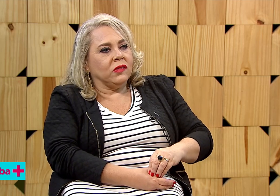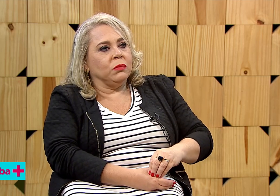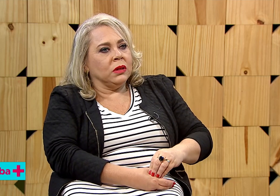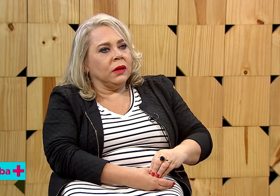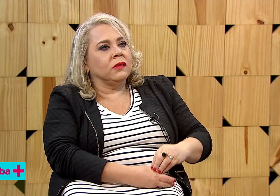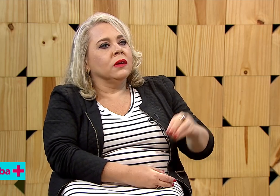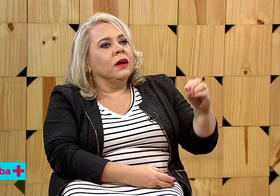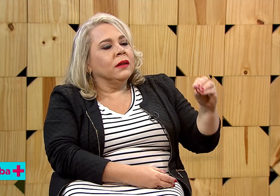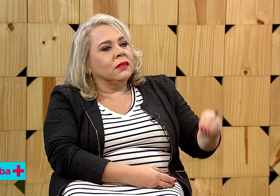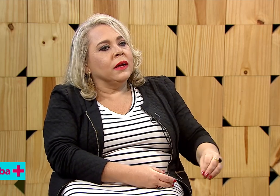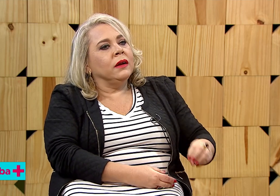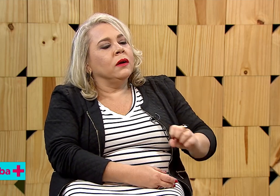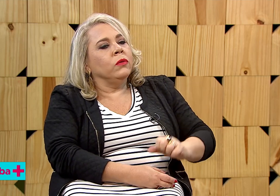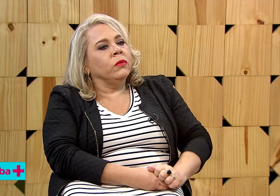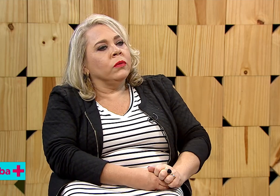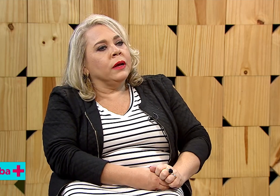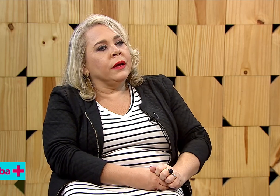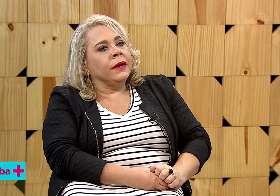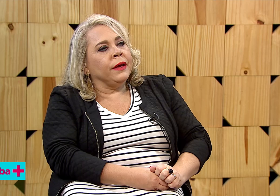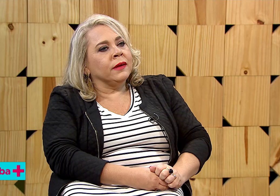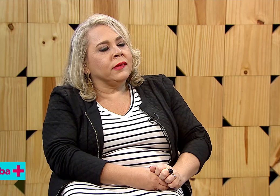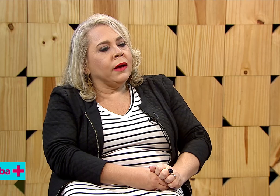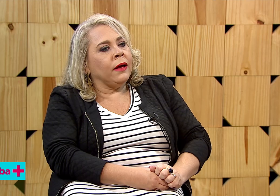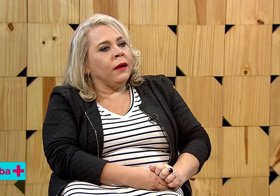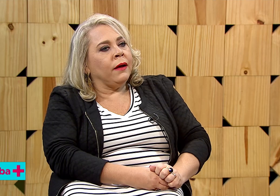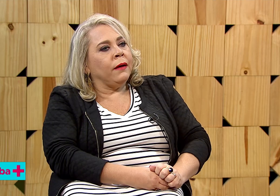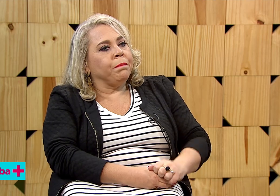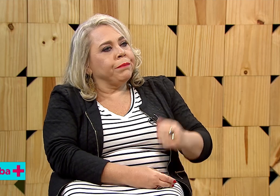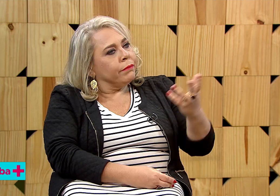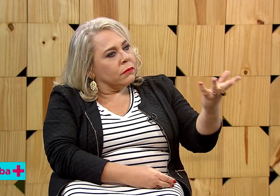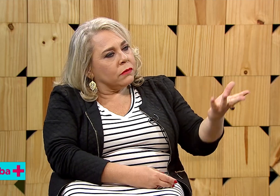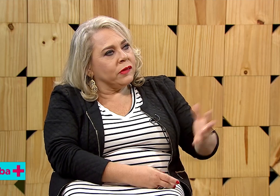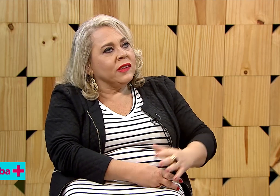frequentadores desses ambientes terão essa